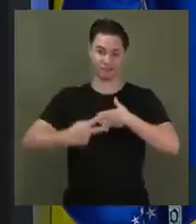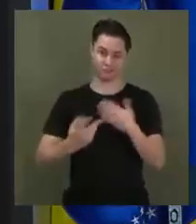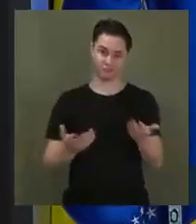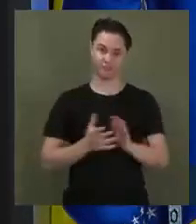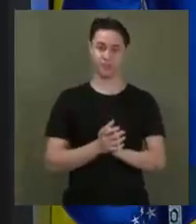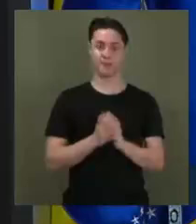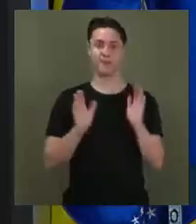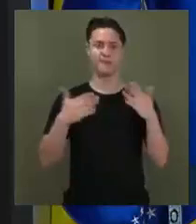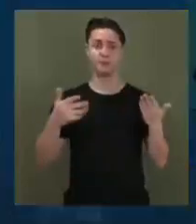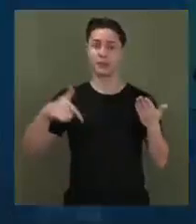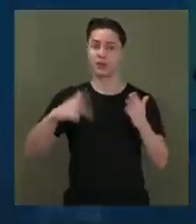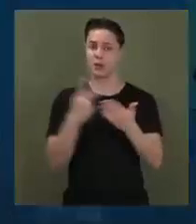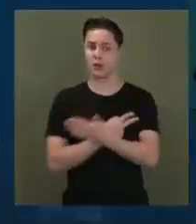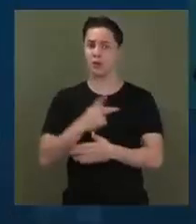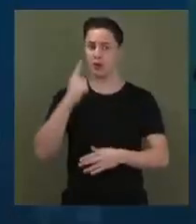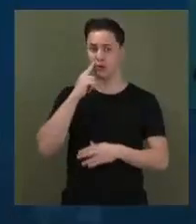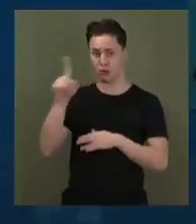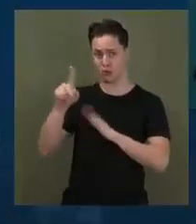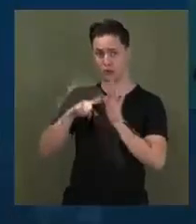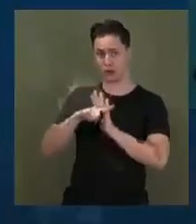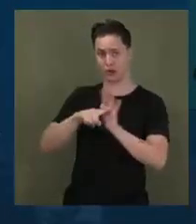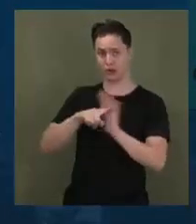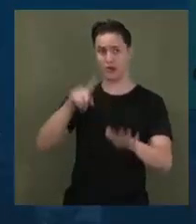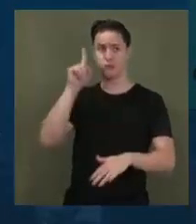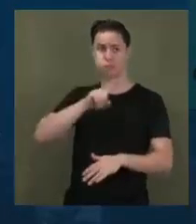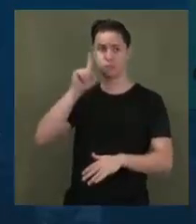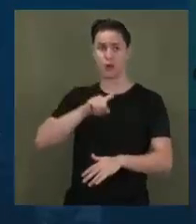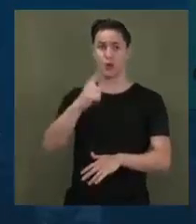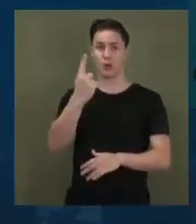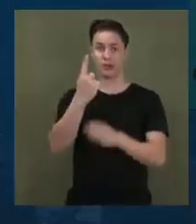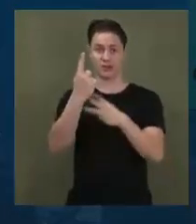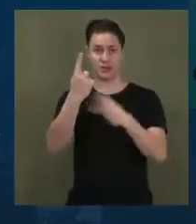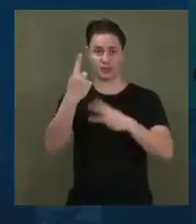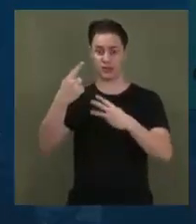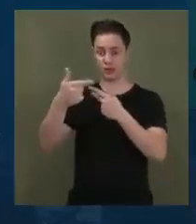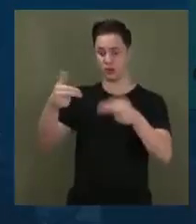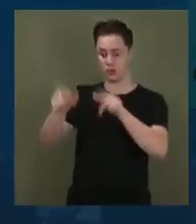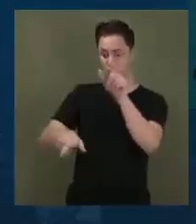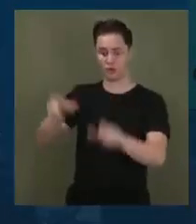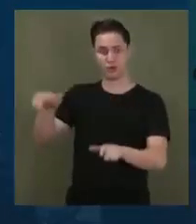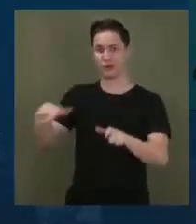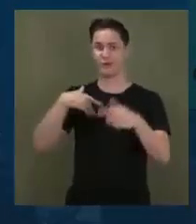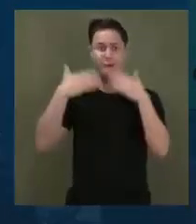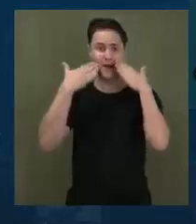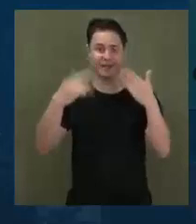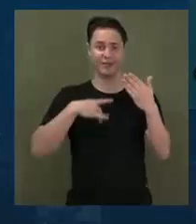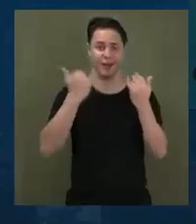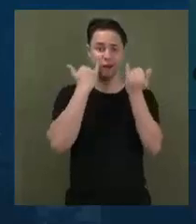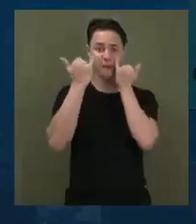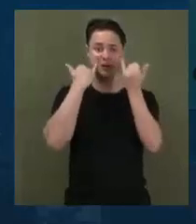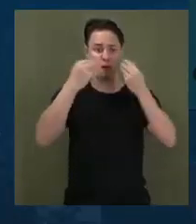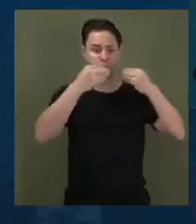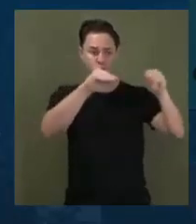Aqui, também nos Estados Unidos, o VAERS, 1/3 dos casos relatados não aparece nos dados